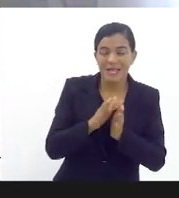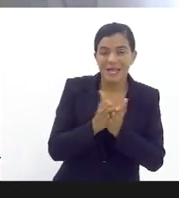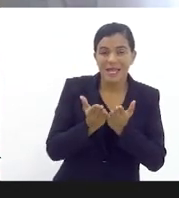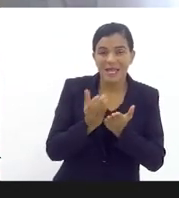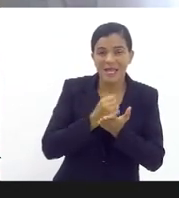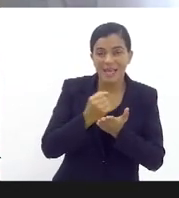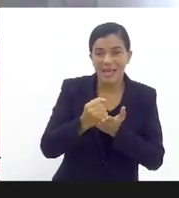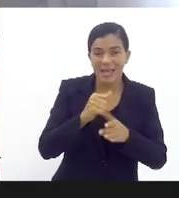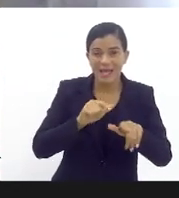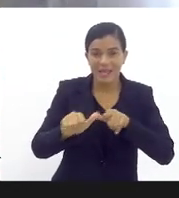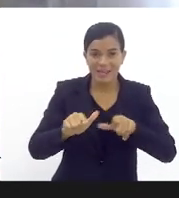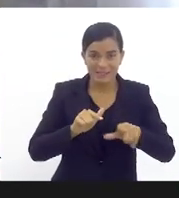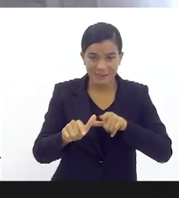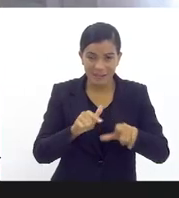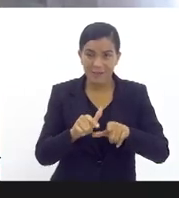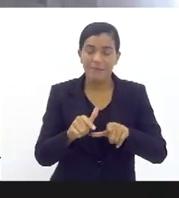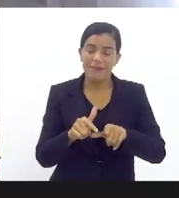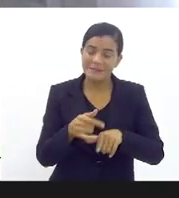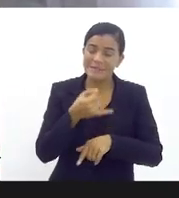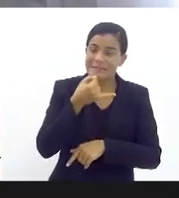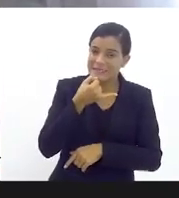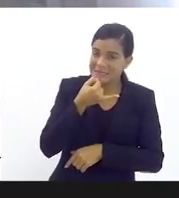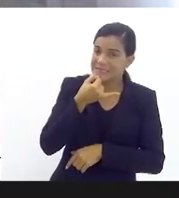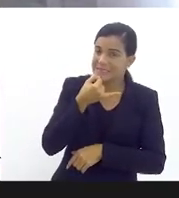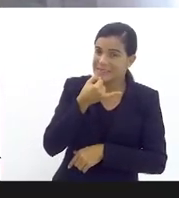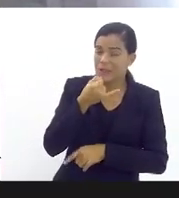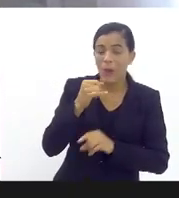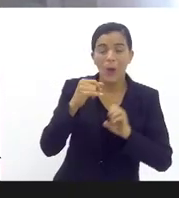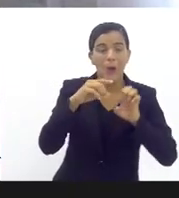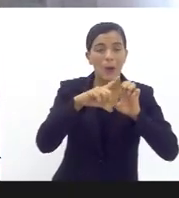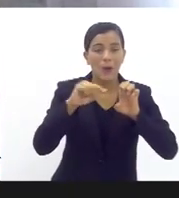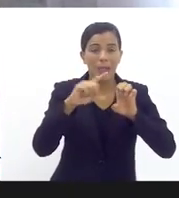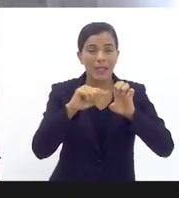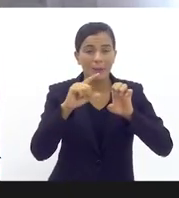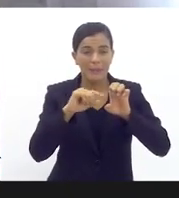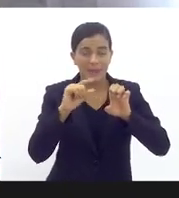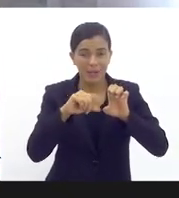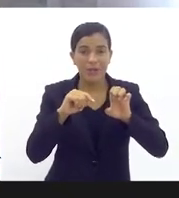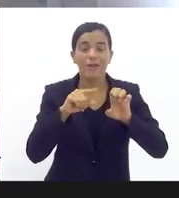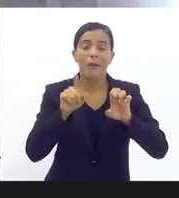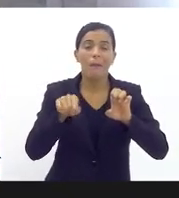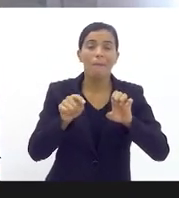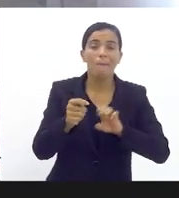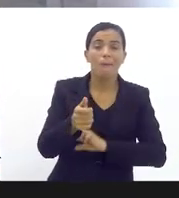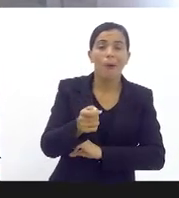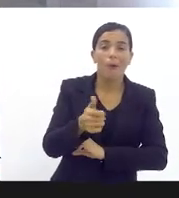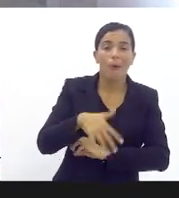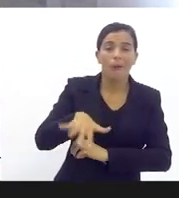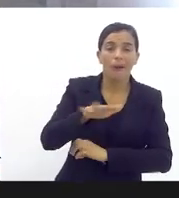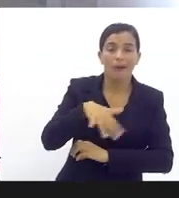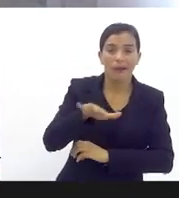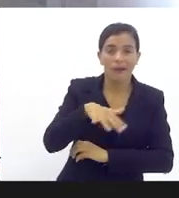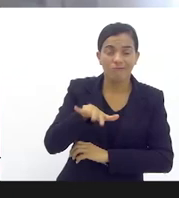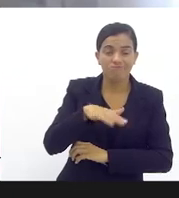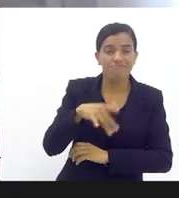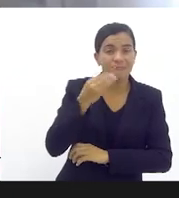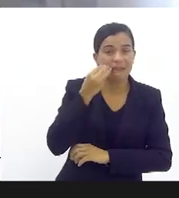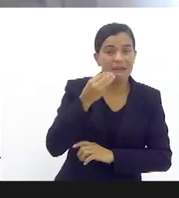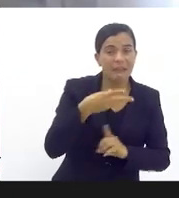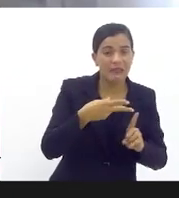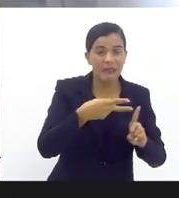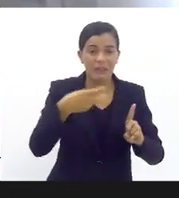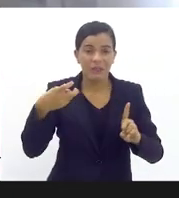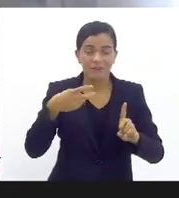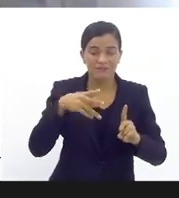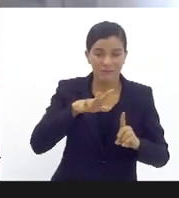ou felizmente, enfim, o empreendedorismo tem sido uma das poucas fontes de hackear o sistema